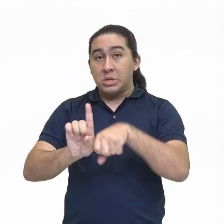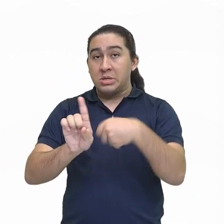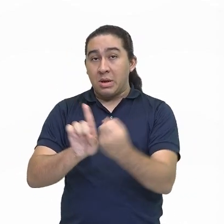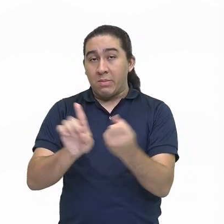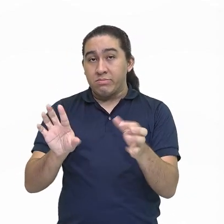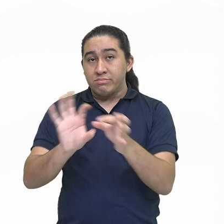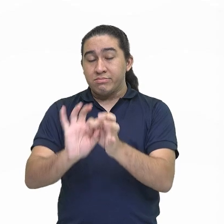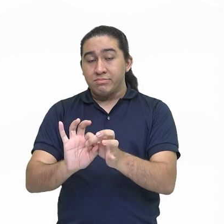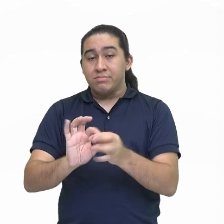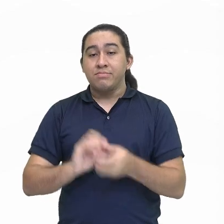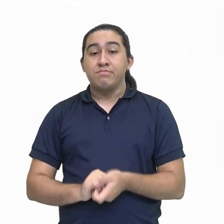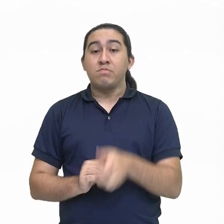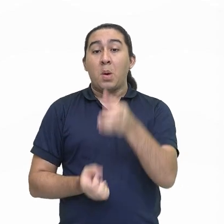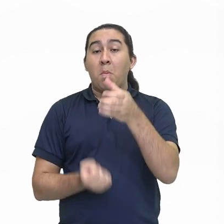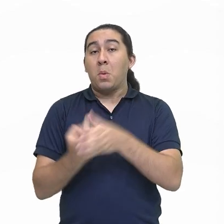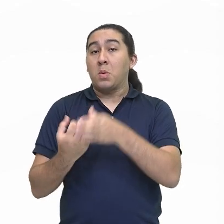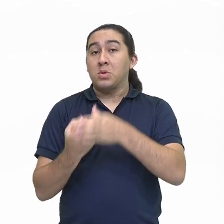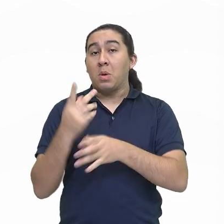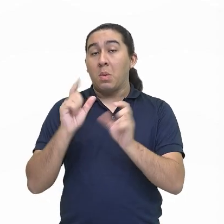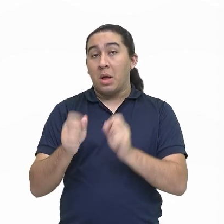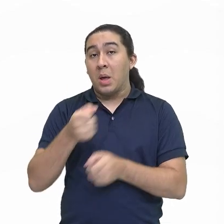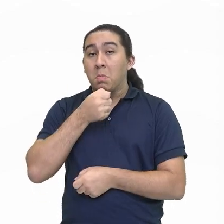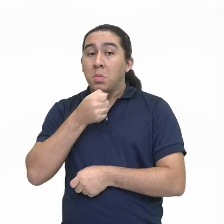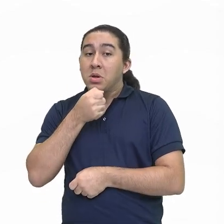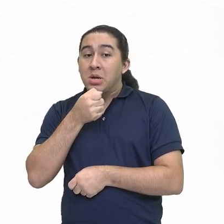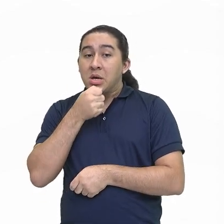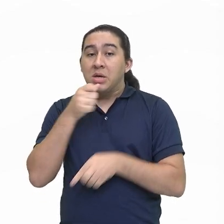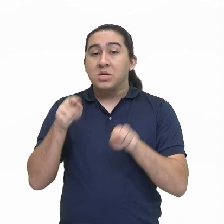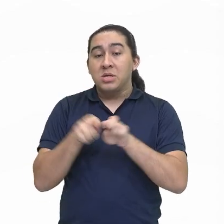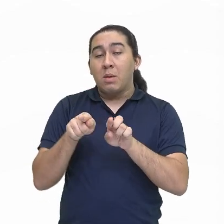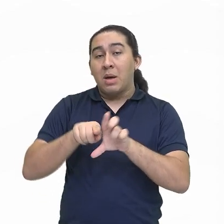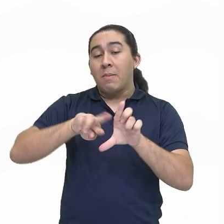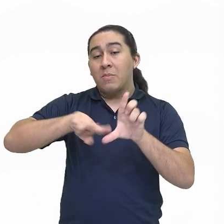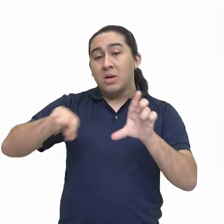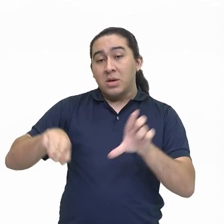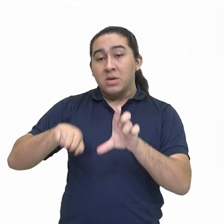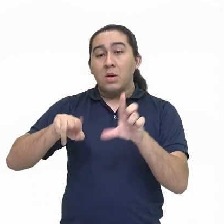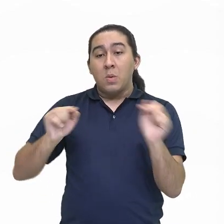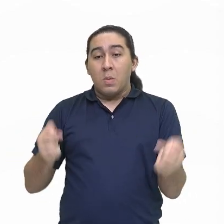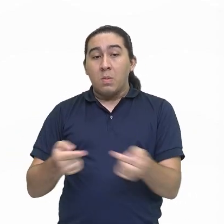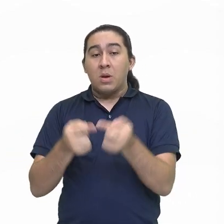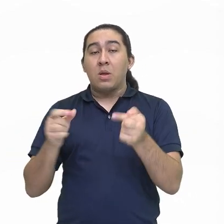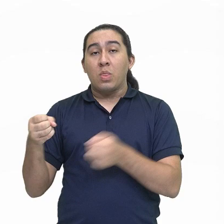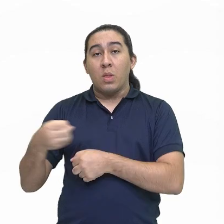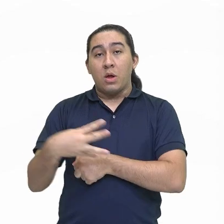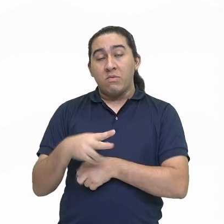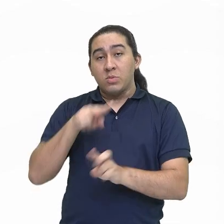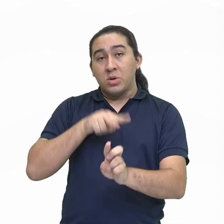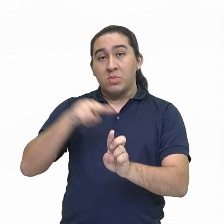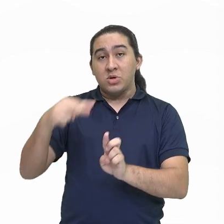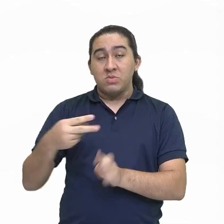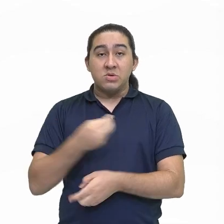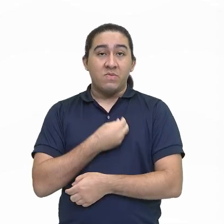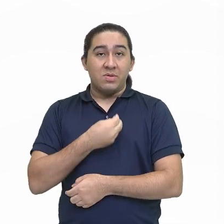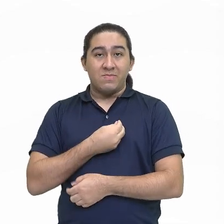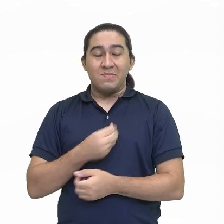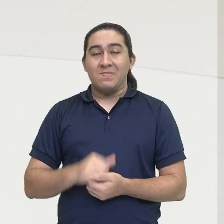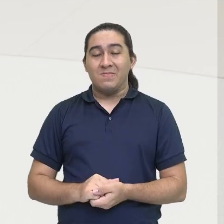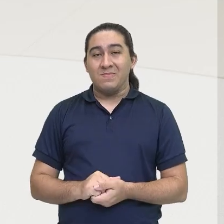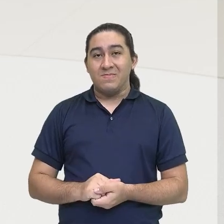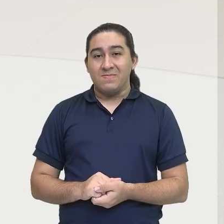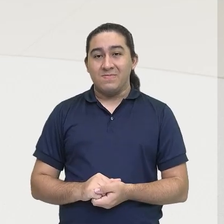social. Produção de reportagem em mídias associadas a novas visões da